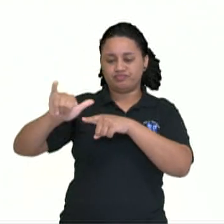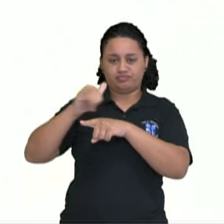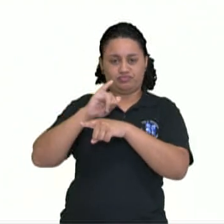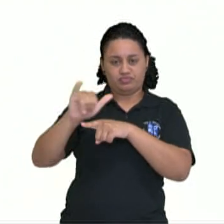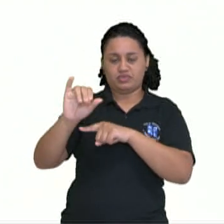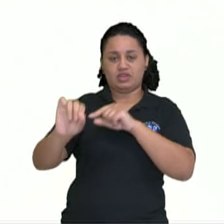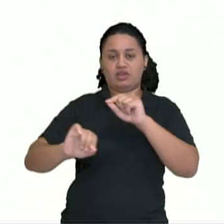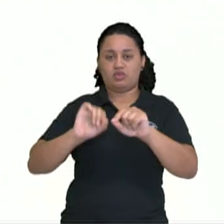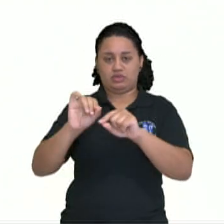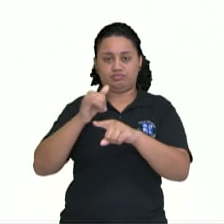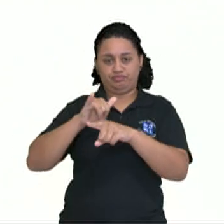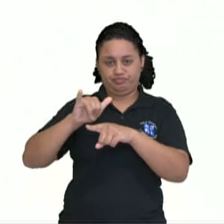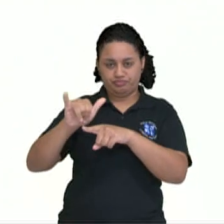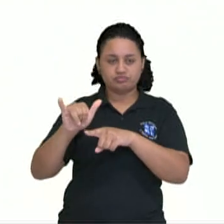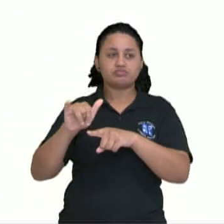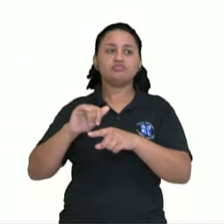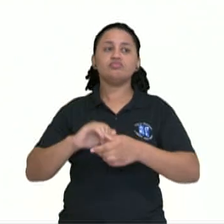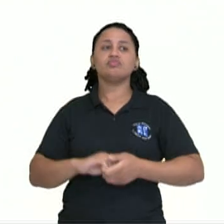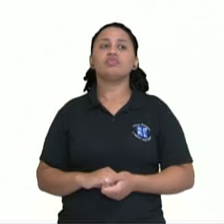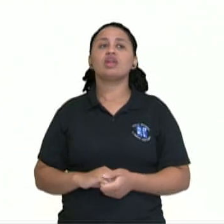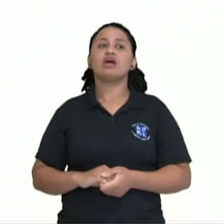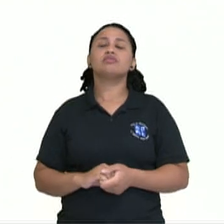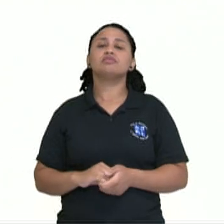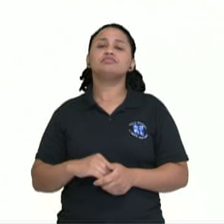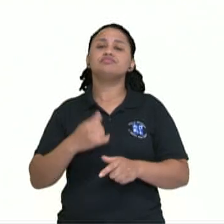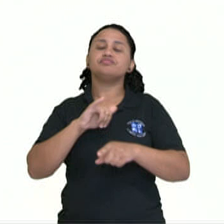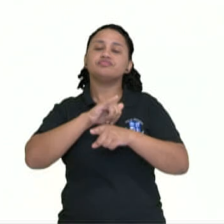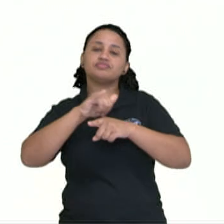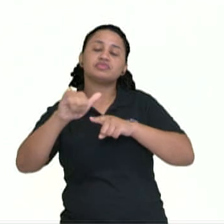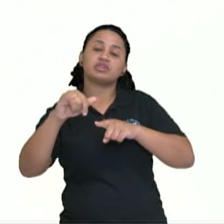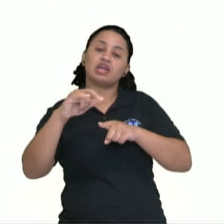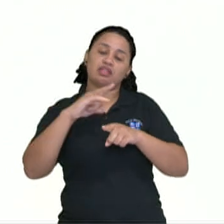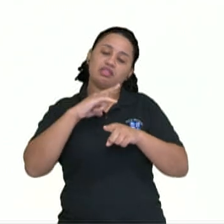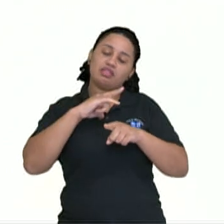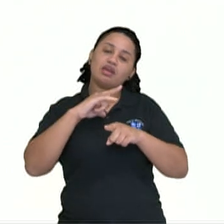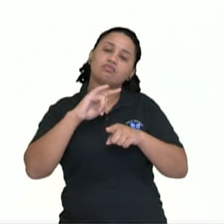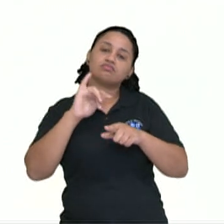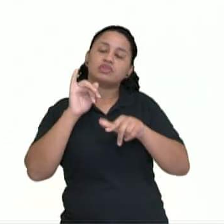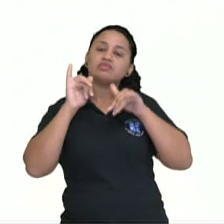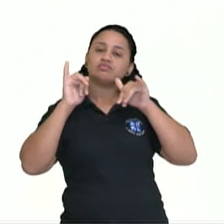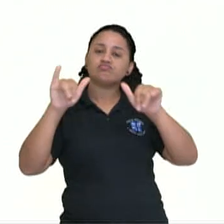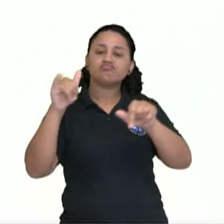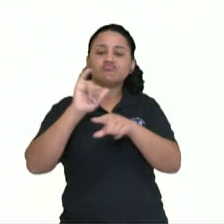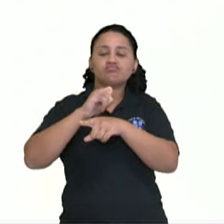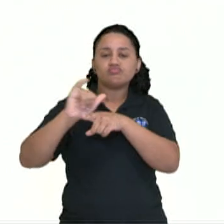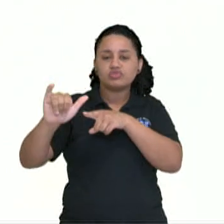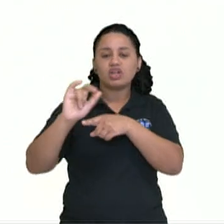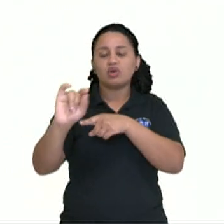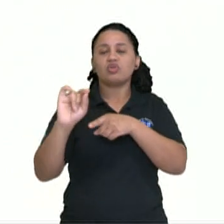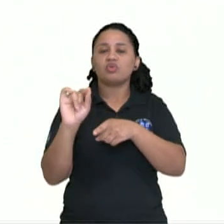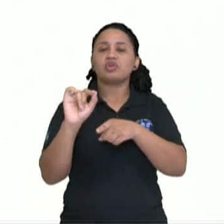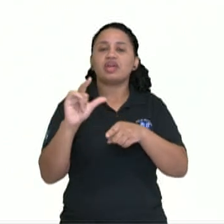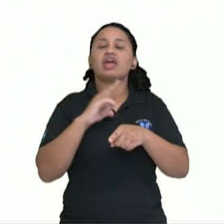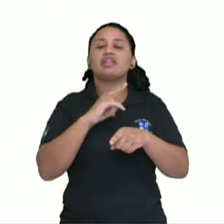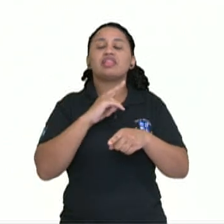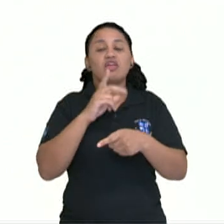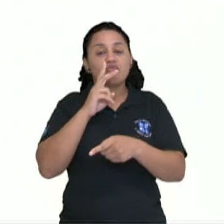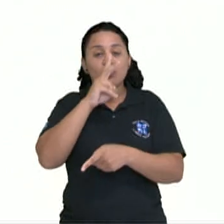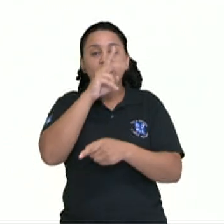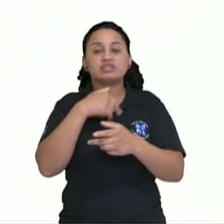da eletricidade. Então, uma corrente elétrica, um condutor por onde passa essa corrente, fica submetido a